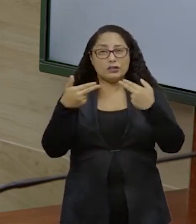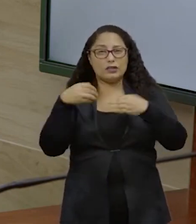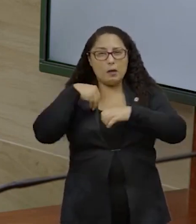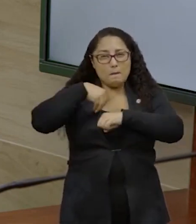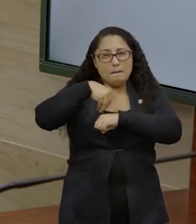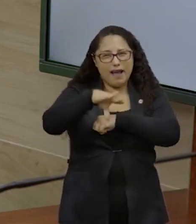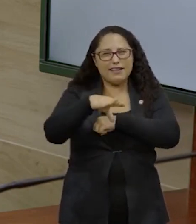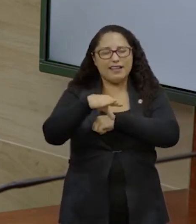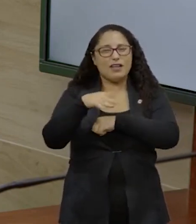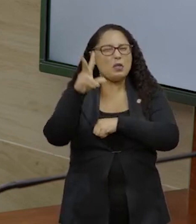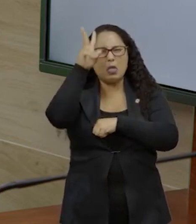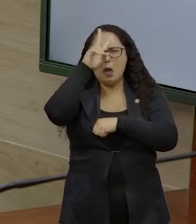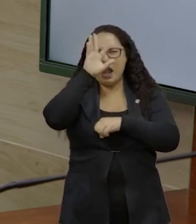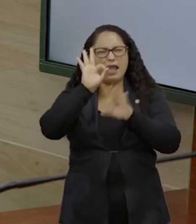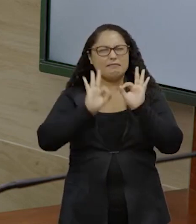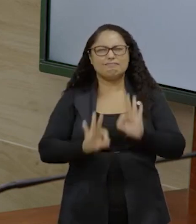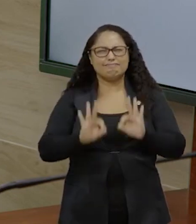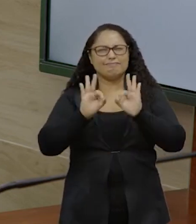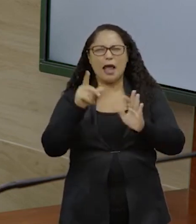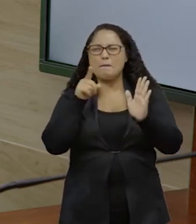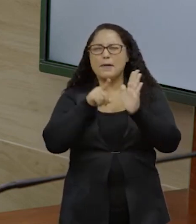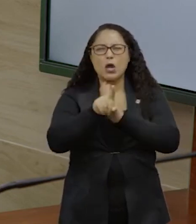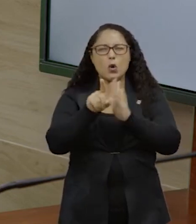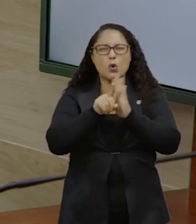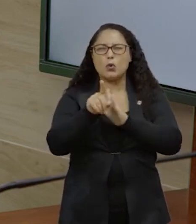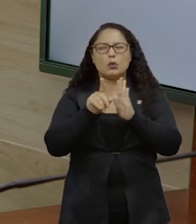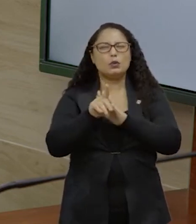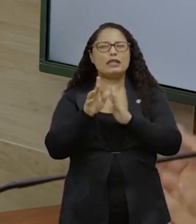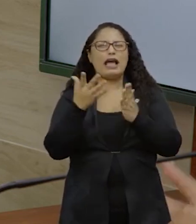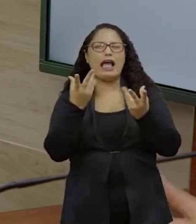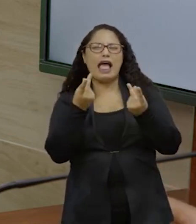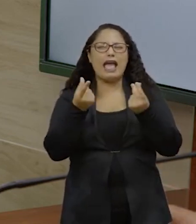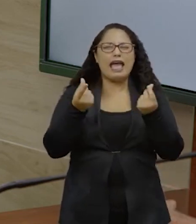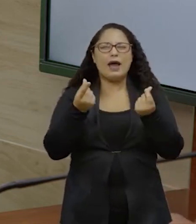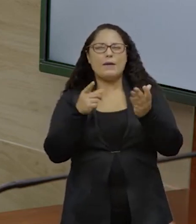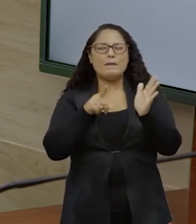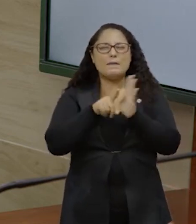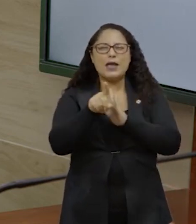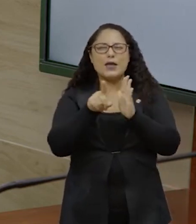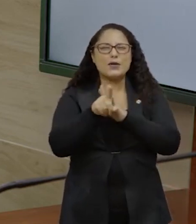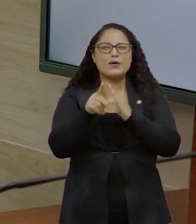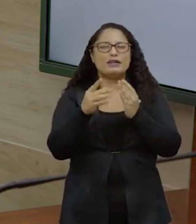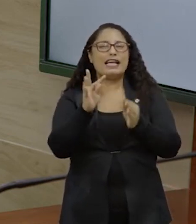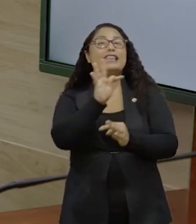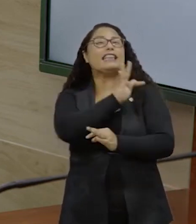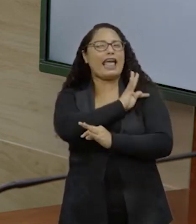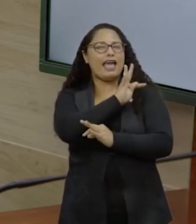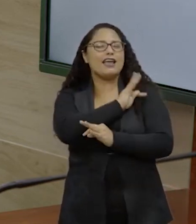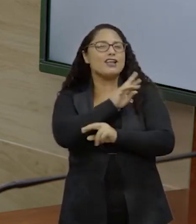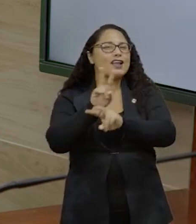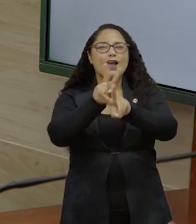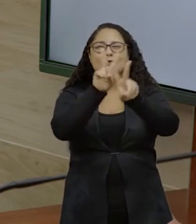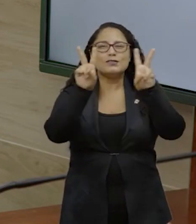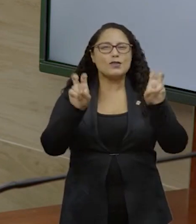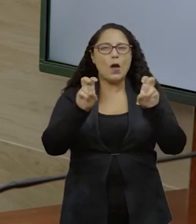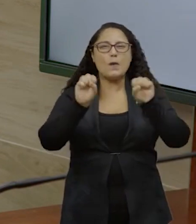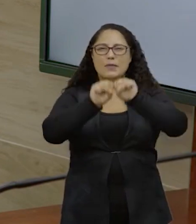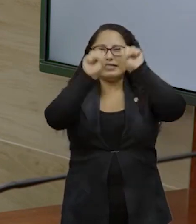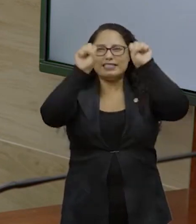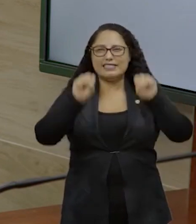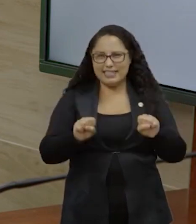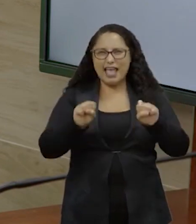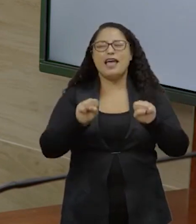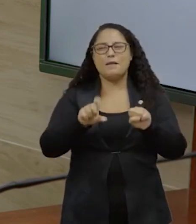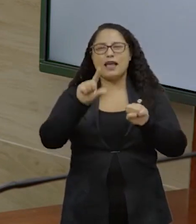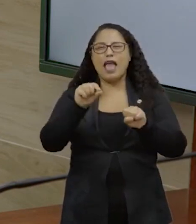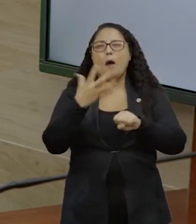né, era, eu não lembro muito bem a pergunta, né, mas era uma pergunta bem, assim, bem técnica, né, sobre sistemas